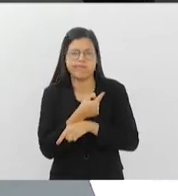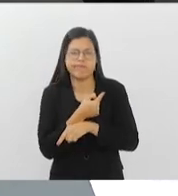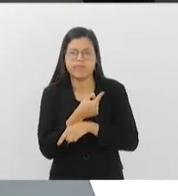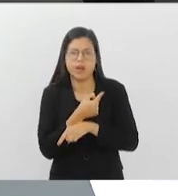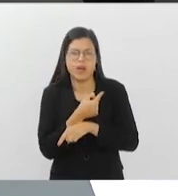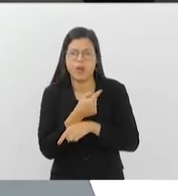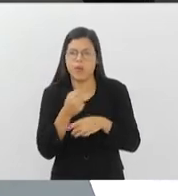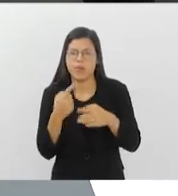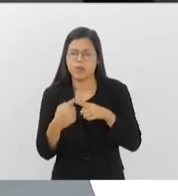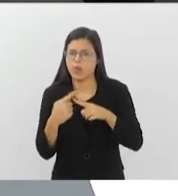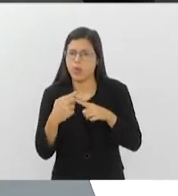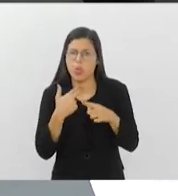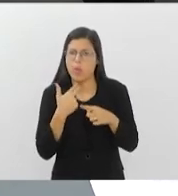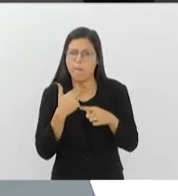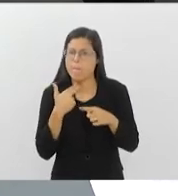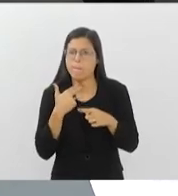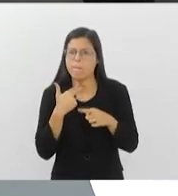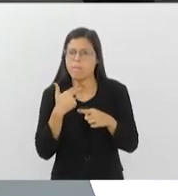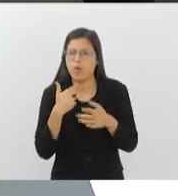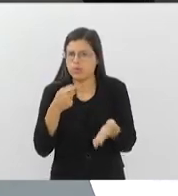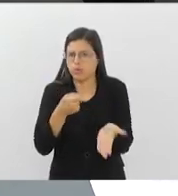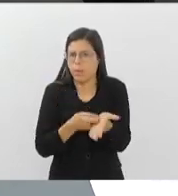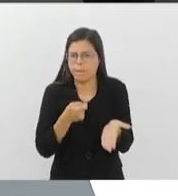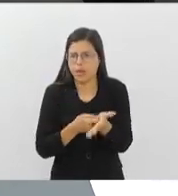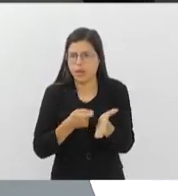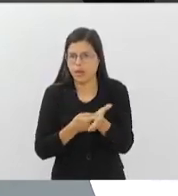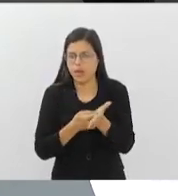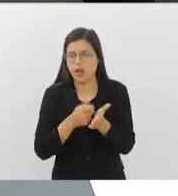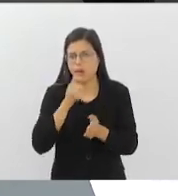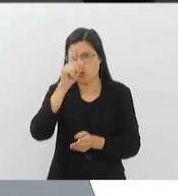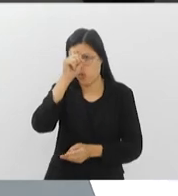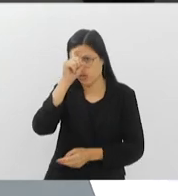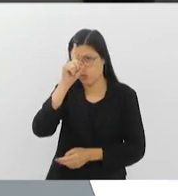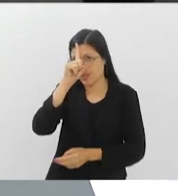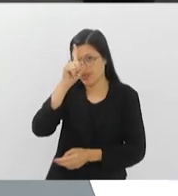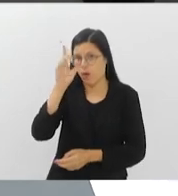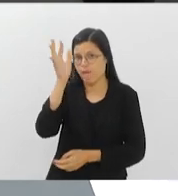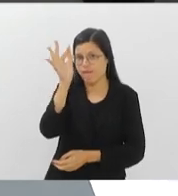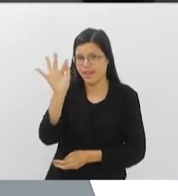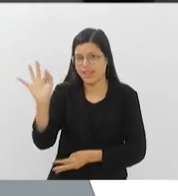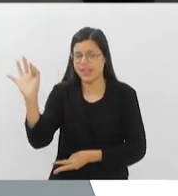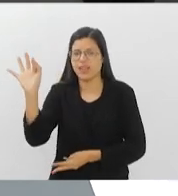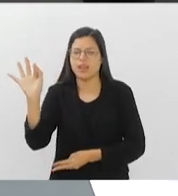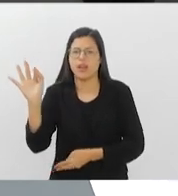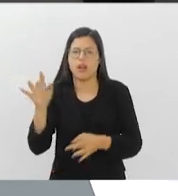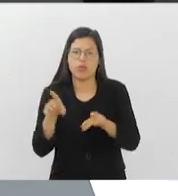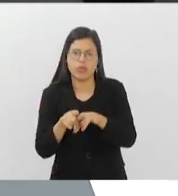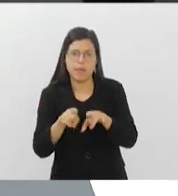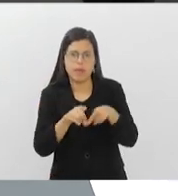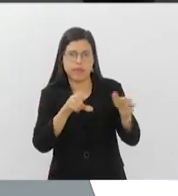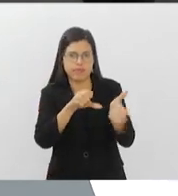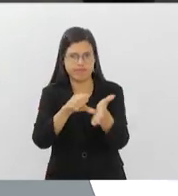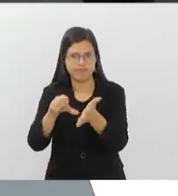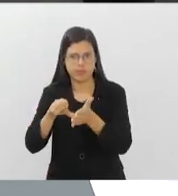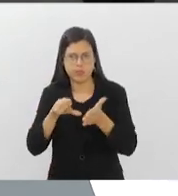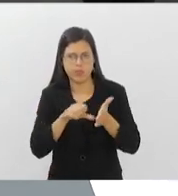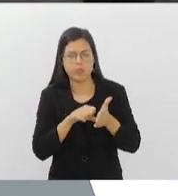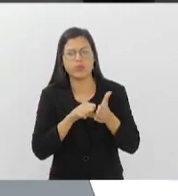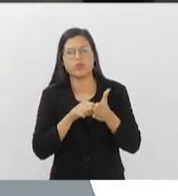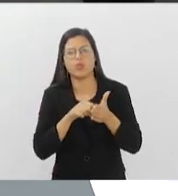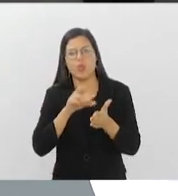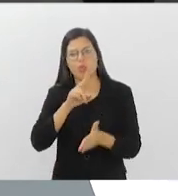saúde municipais, nem tampouco os hospitais federais, devem fazê-lo.